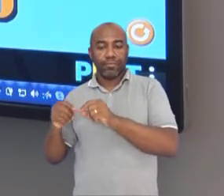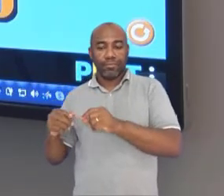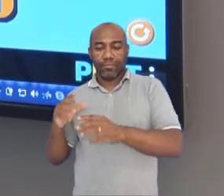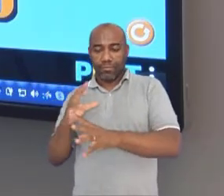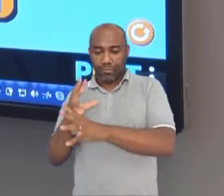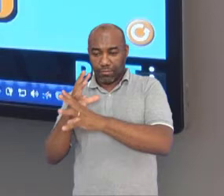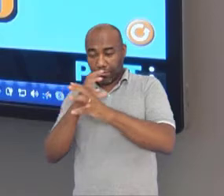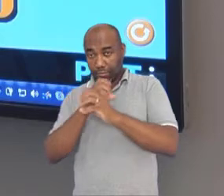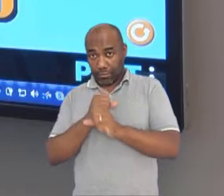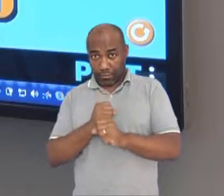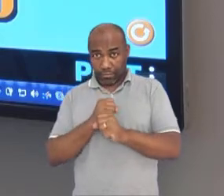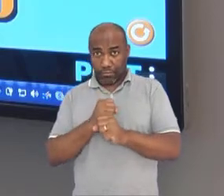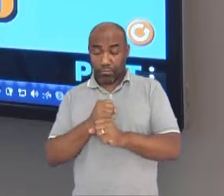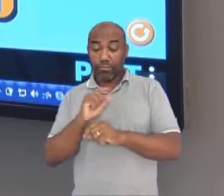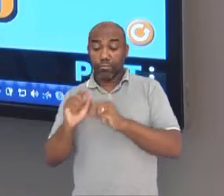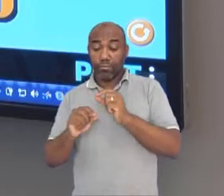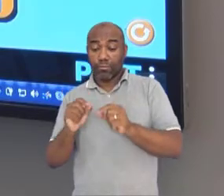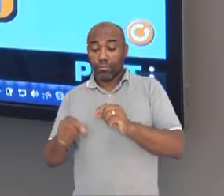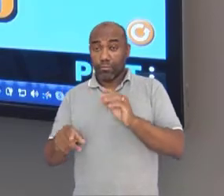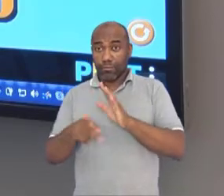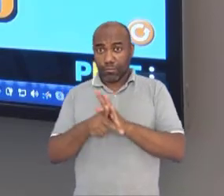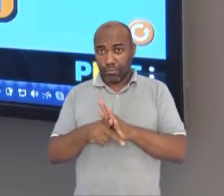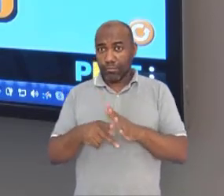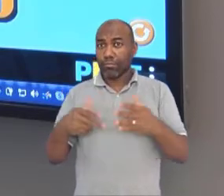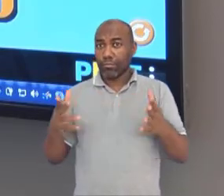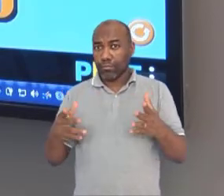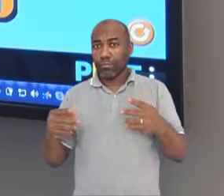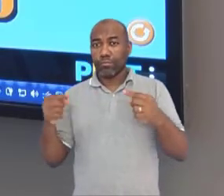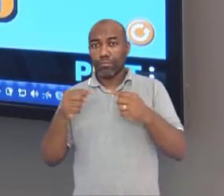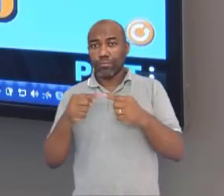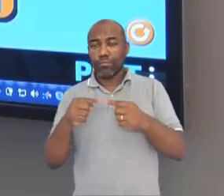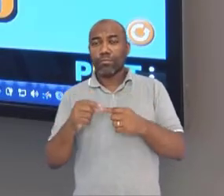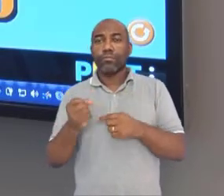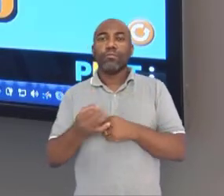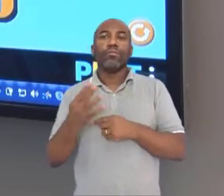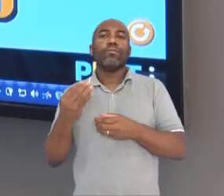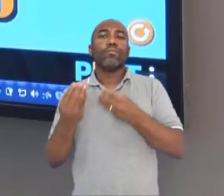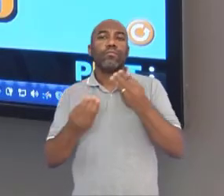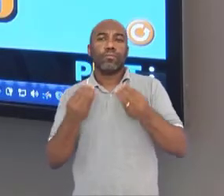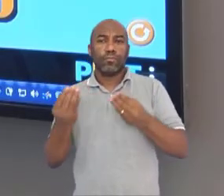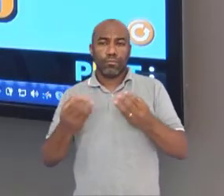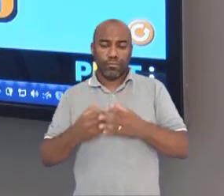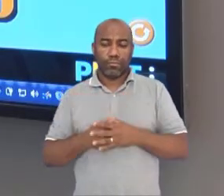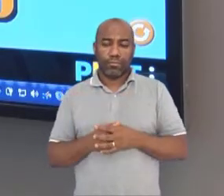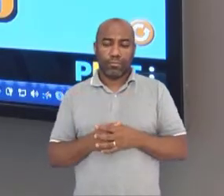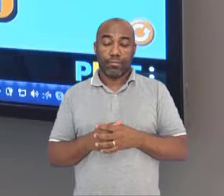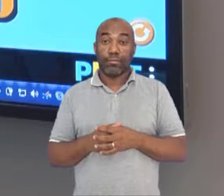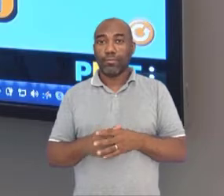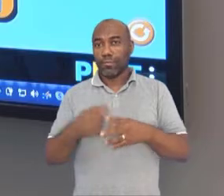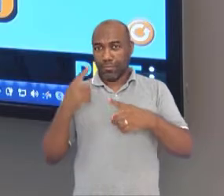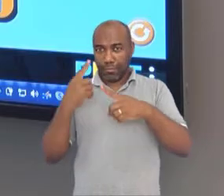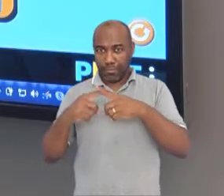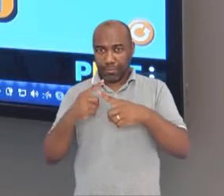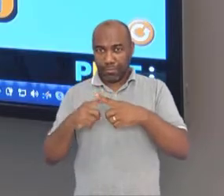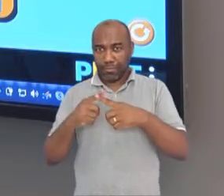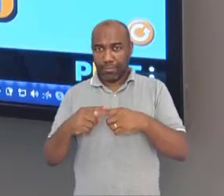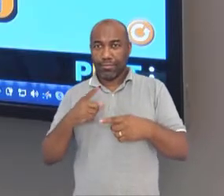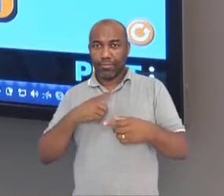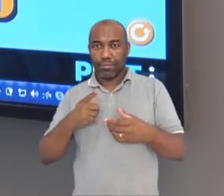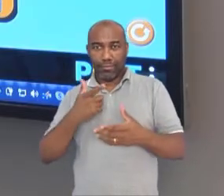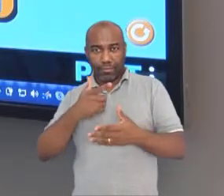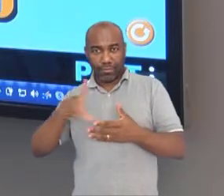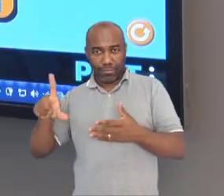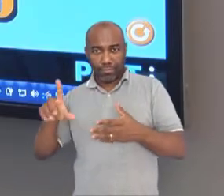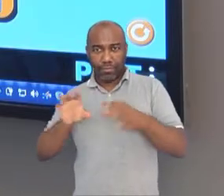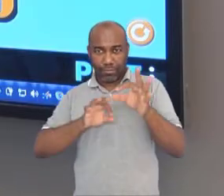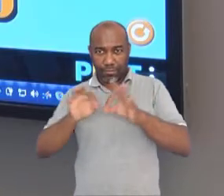uma associação em paralelo com resistores iguais. Porque existe uma outra conta que